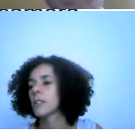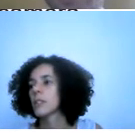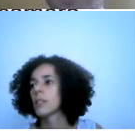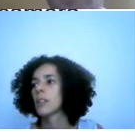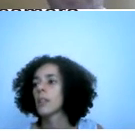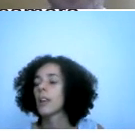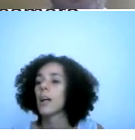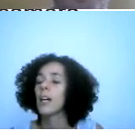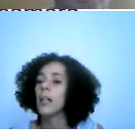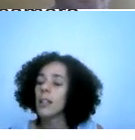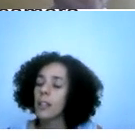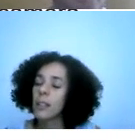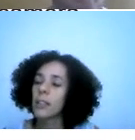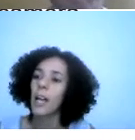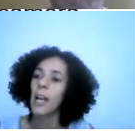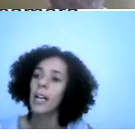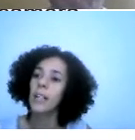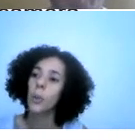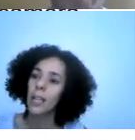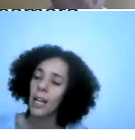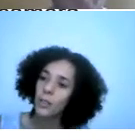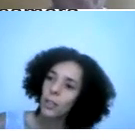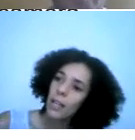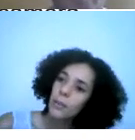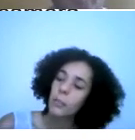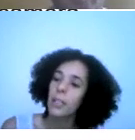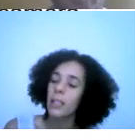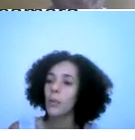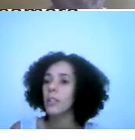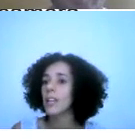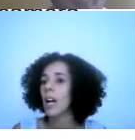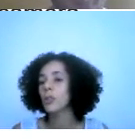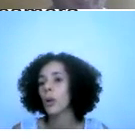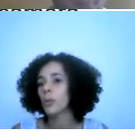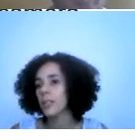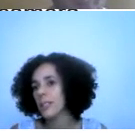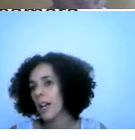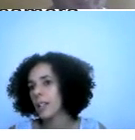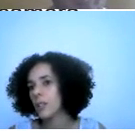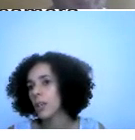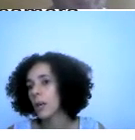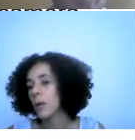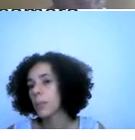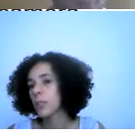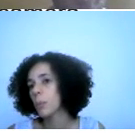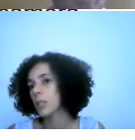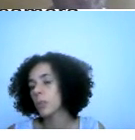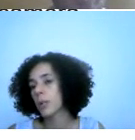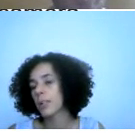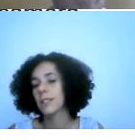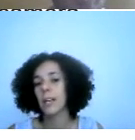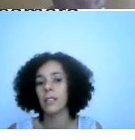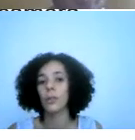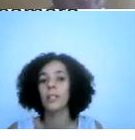espécies, né, presentes ali. Isso pode estar relacionado também, né, Luiz, ao histórico dessas áreas, principalmente